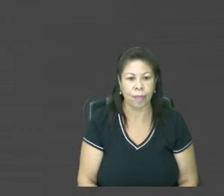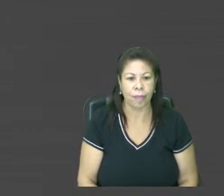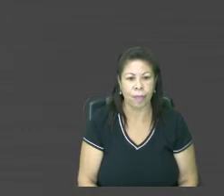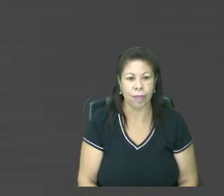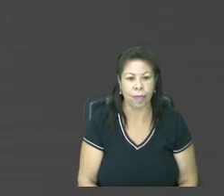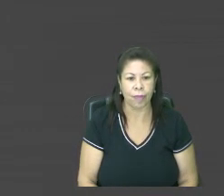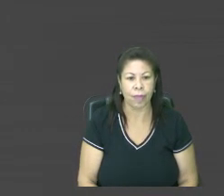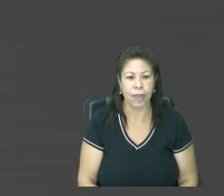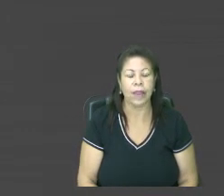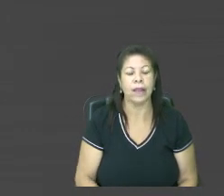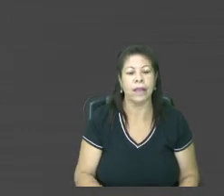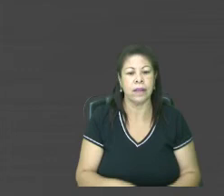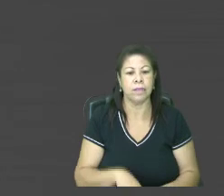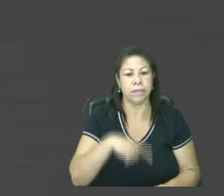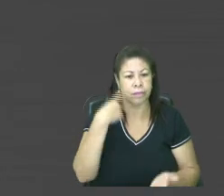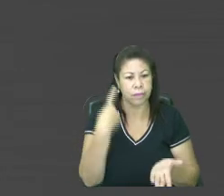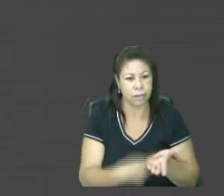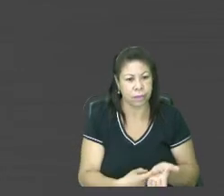Firmamos também um pouco mais de